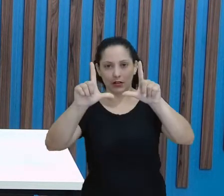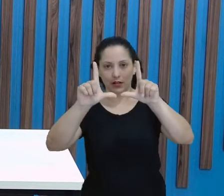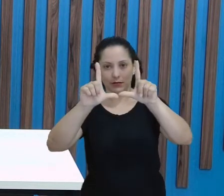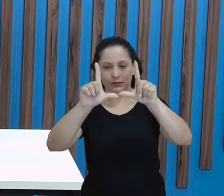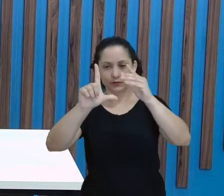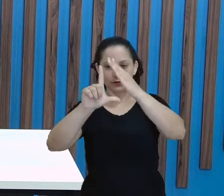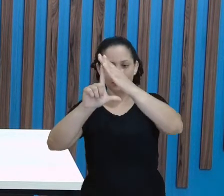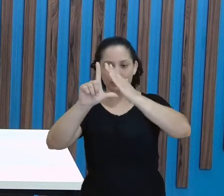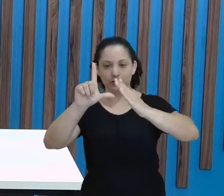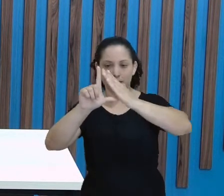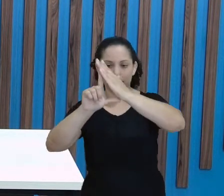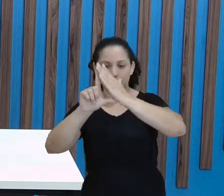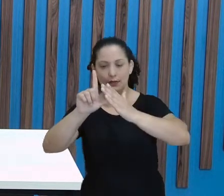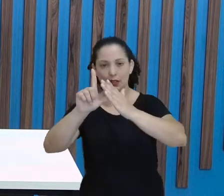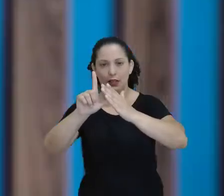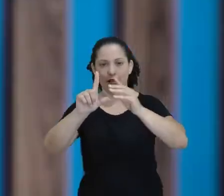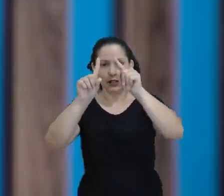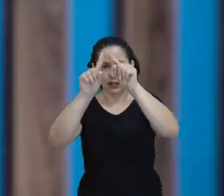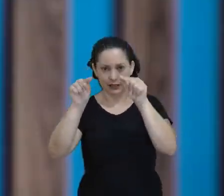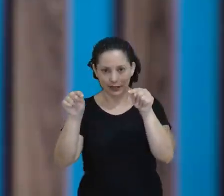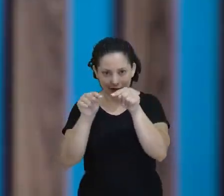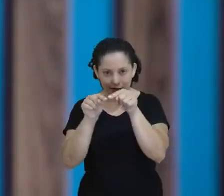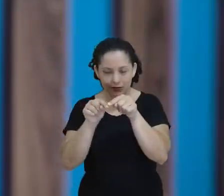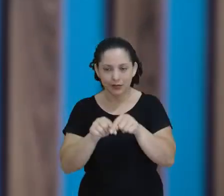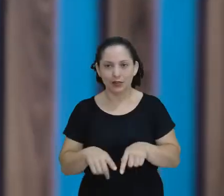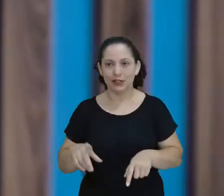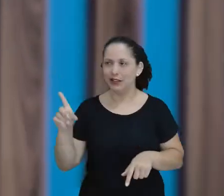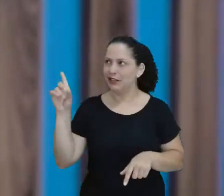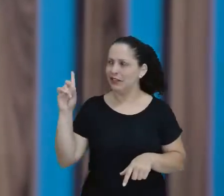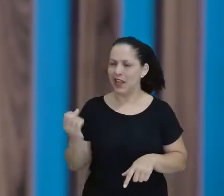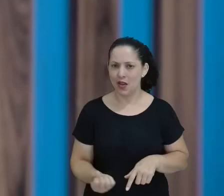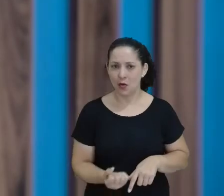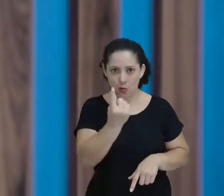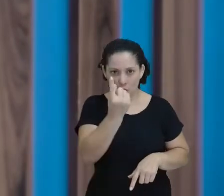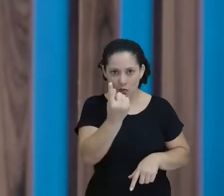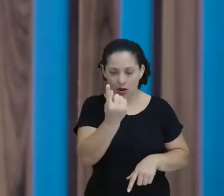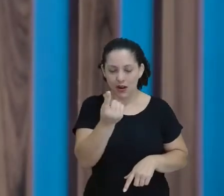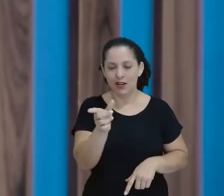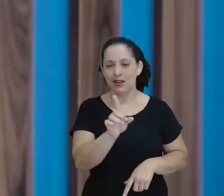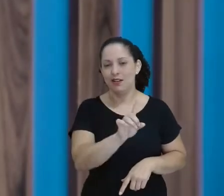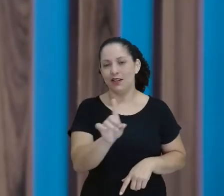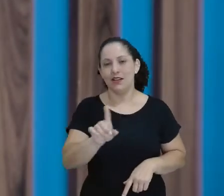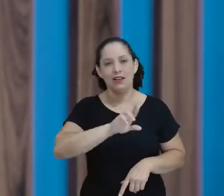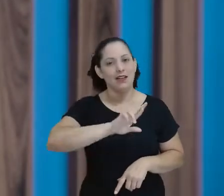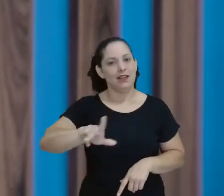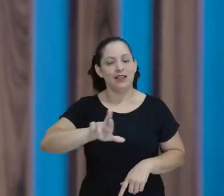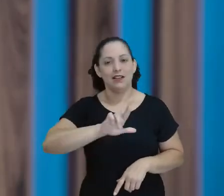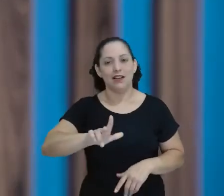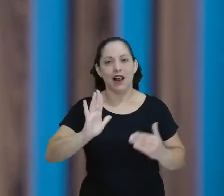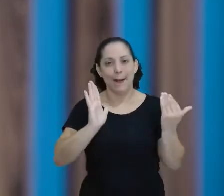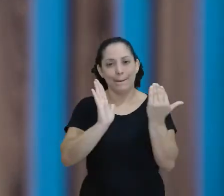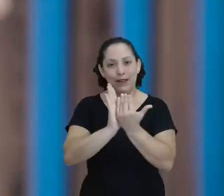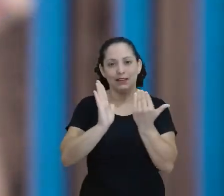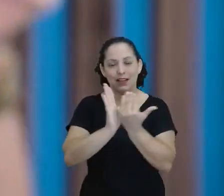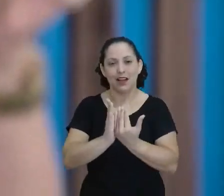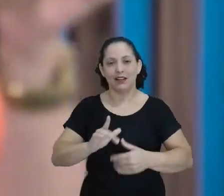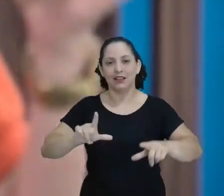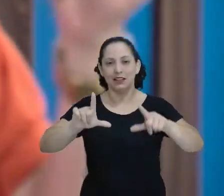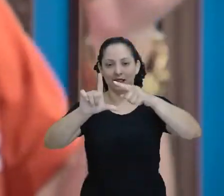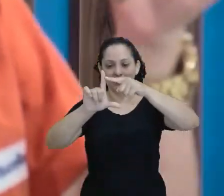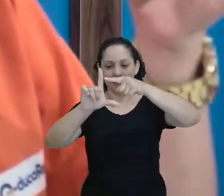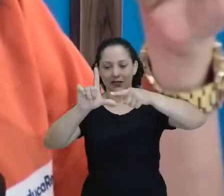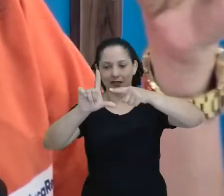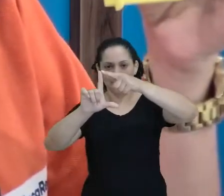quadrado. Então, eu não posso contar aqui como um inteiro. Estão vendo aí, ó, a metade do quadrado.